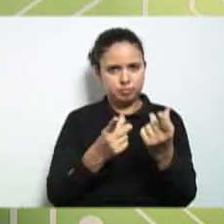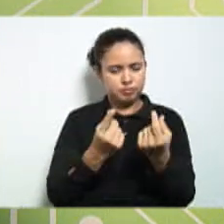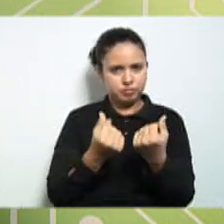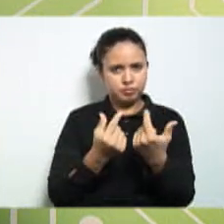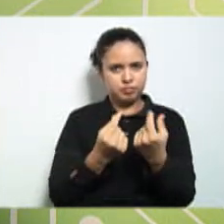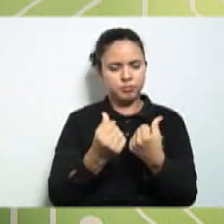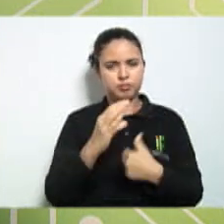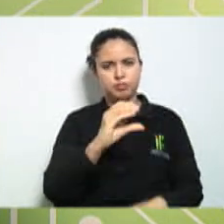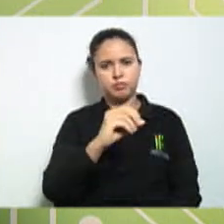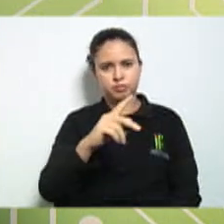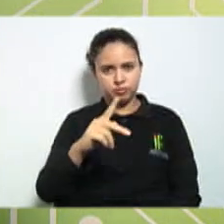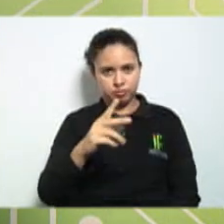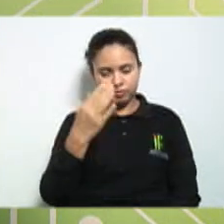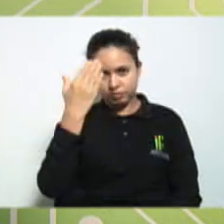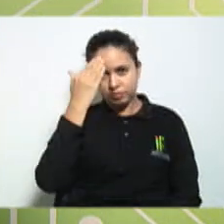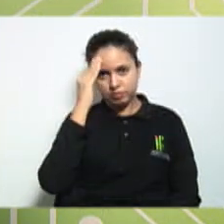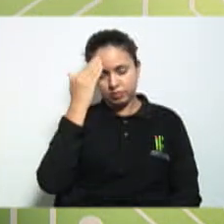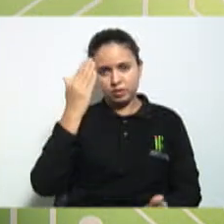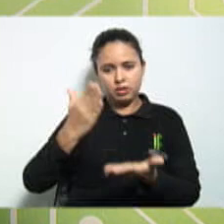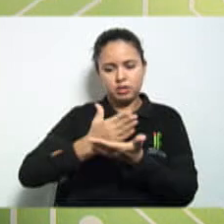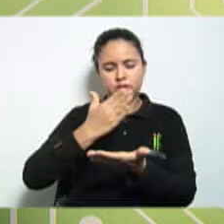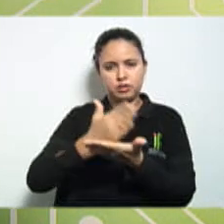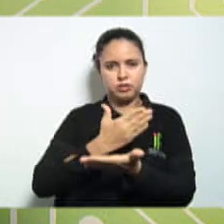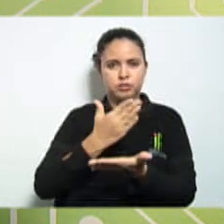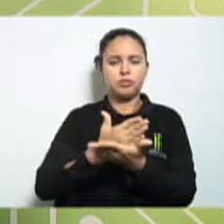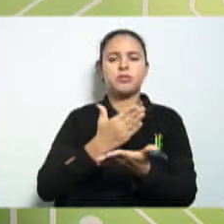entidade. Compreenderam o que é esse livro diário?